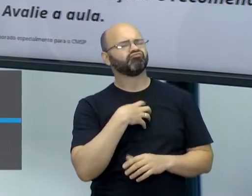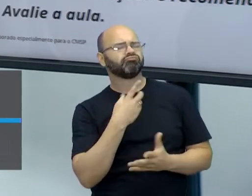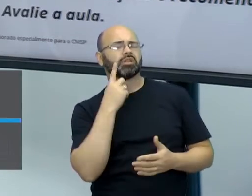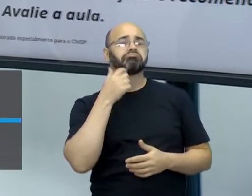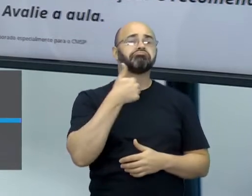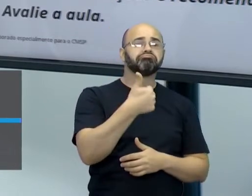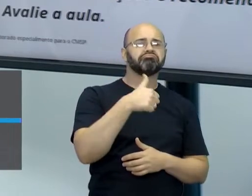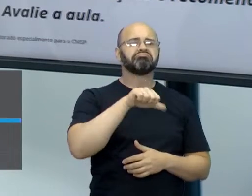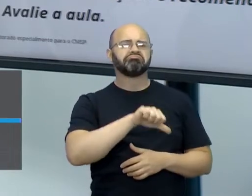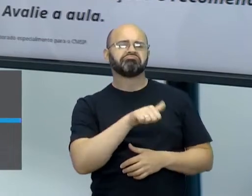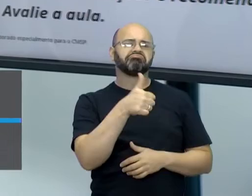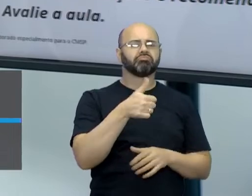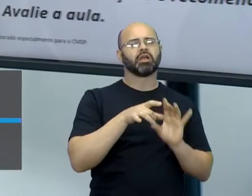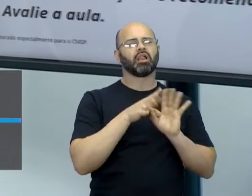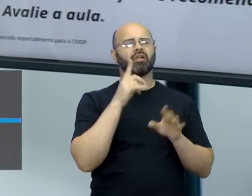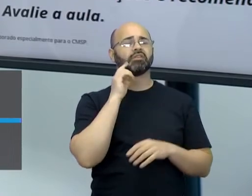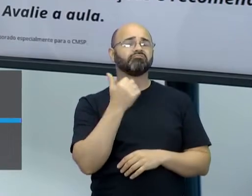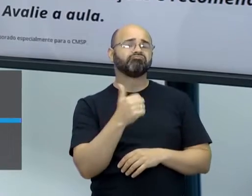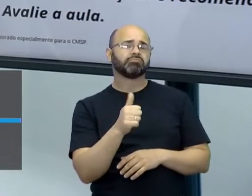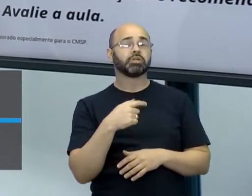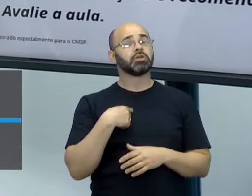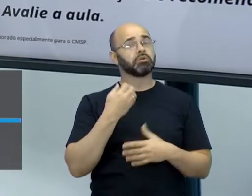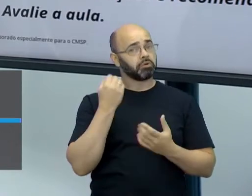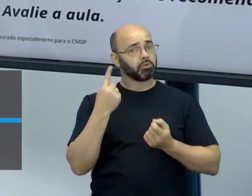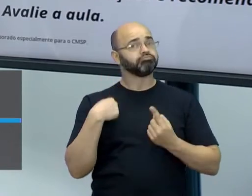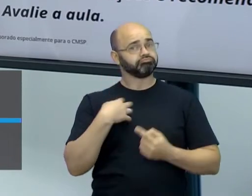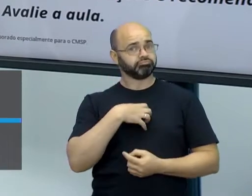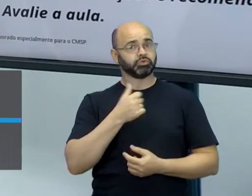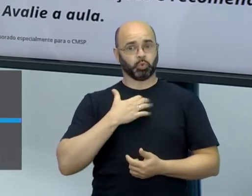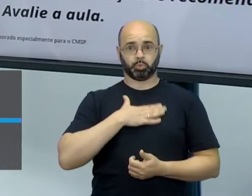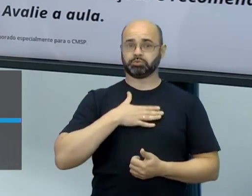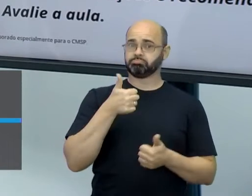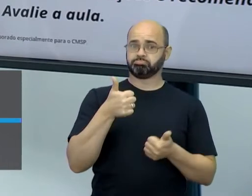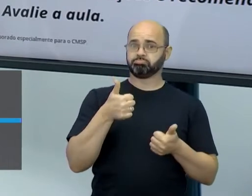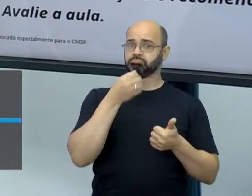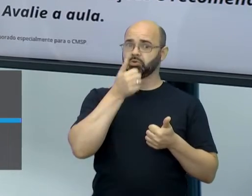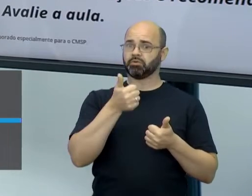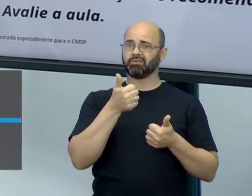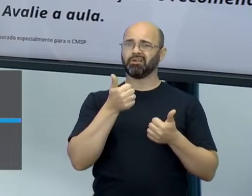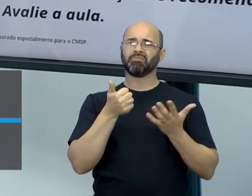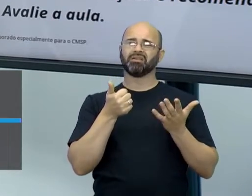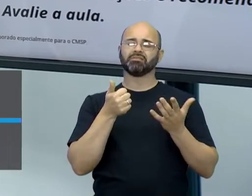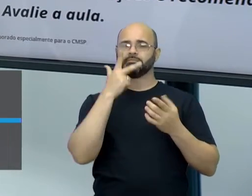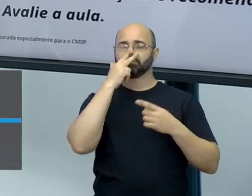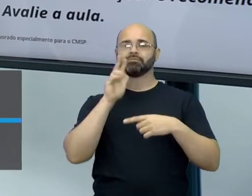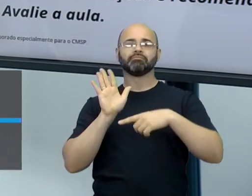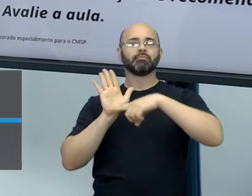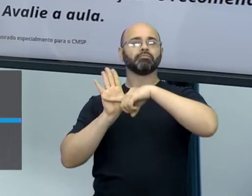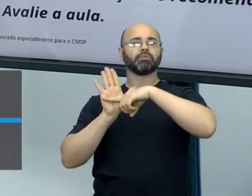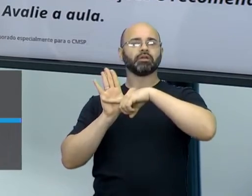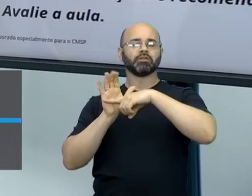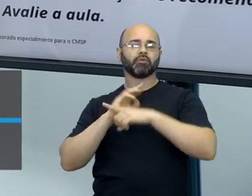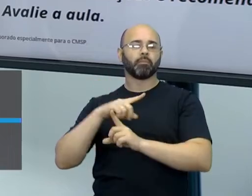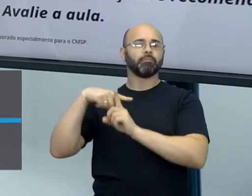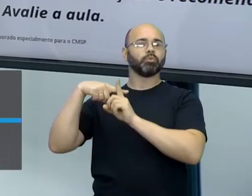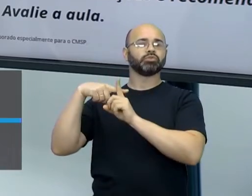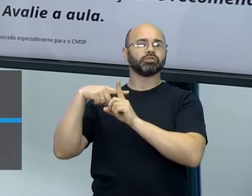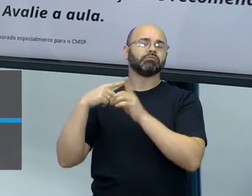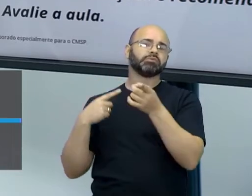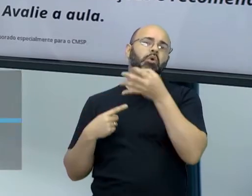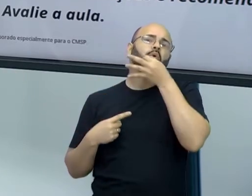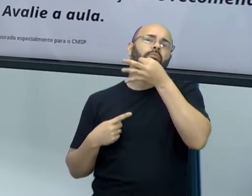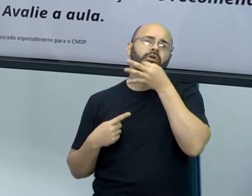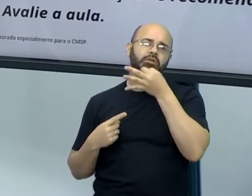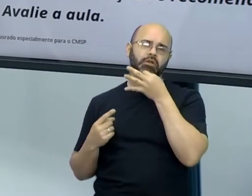avaliação, indicar aí alguns pontos que são positivos, alguns pontos negativos, dar algumas sugestões de aula e aí a gente constrói junto.